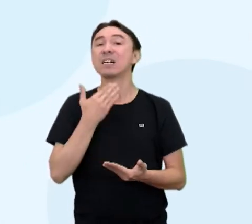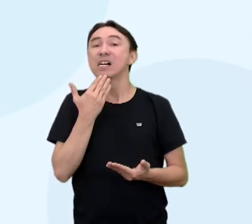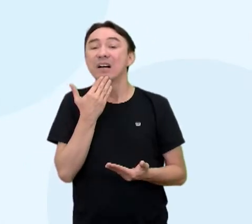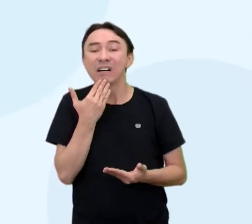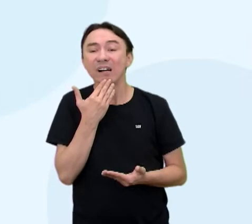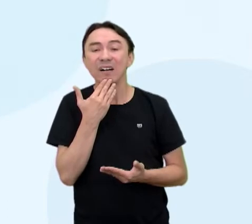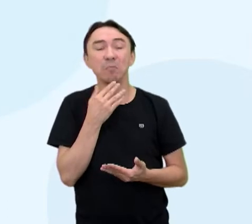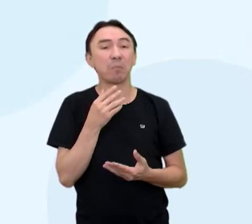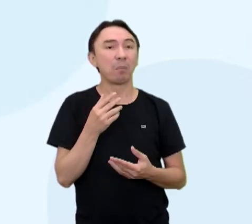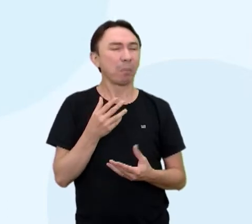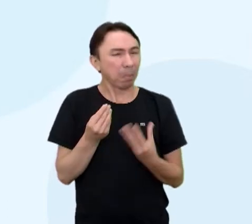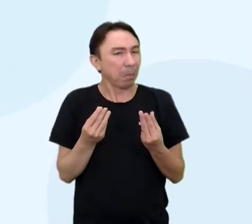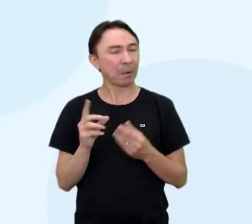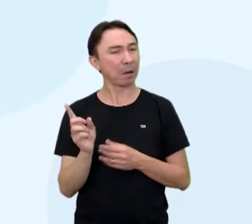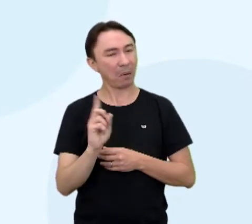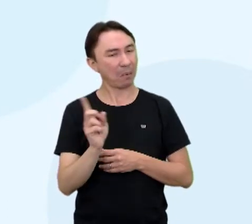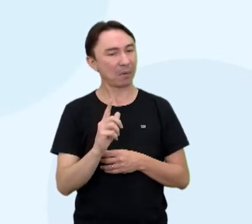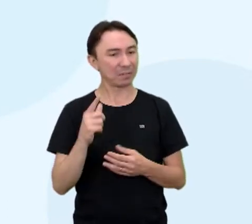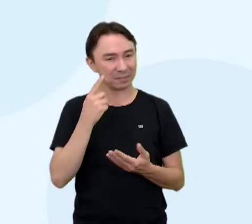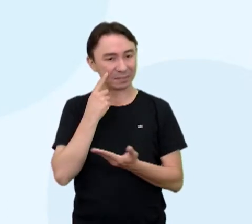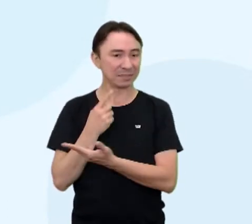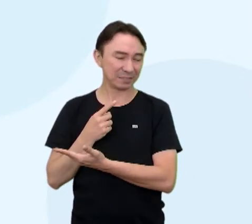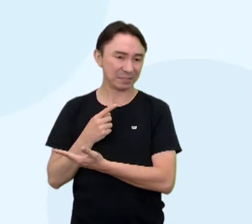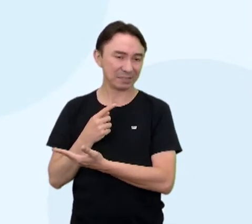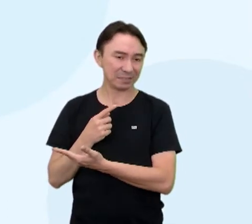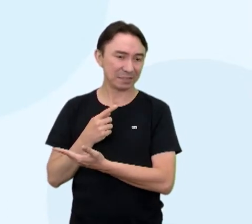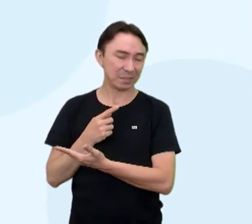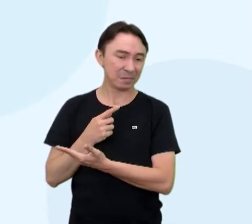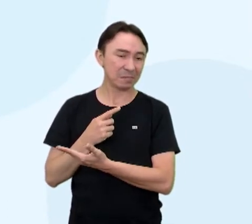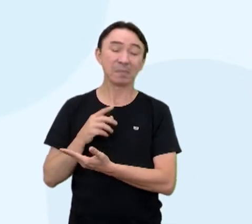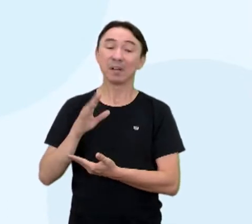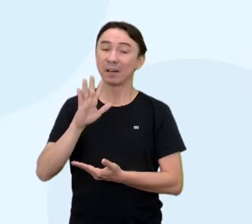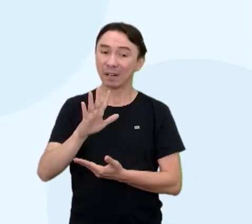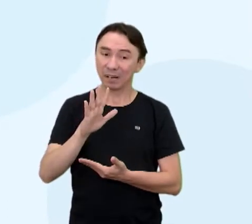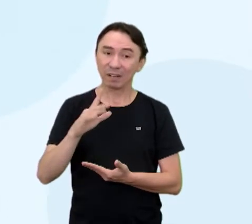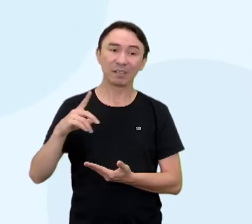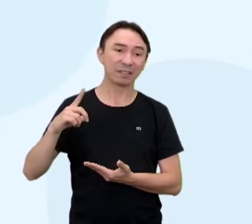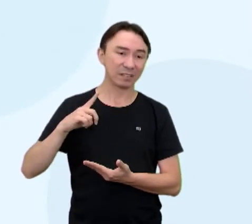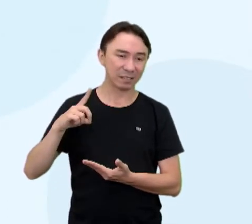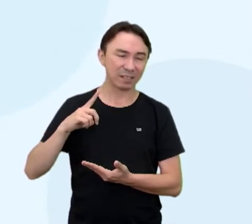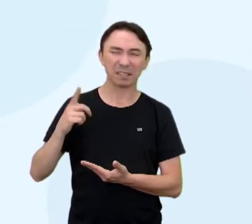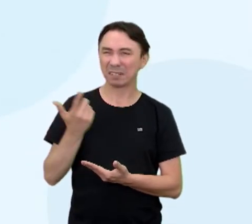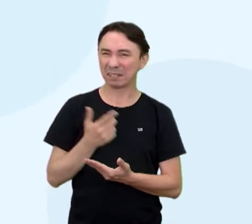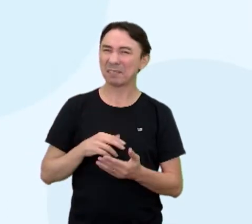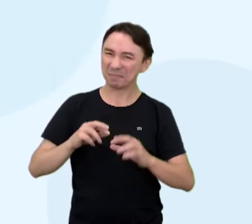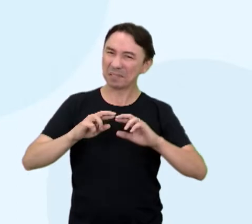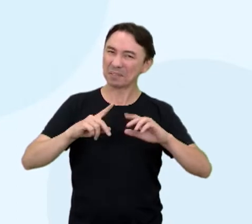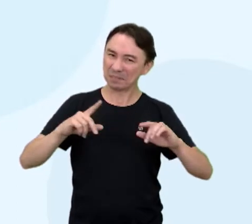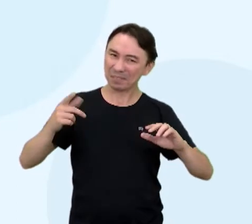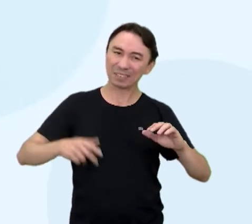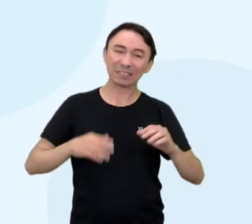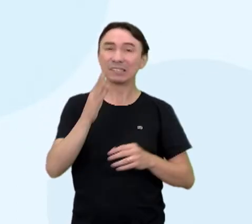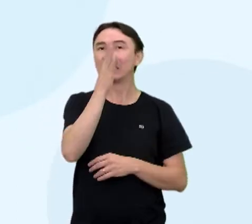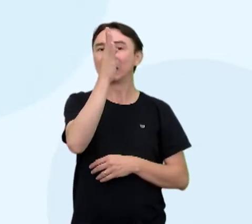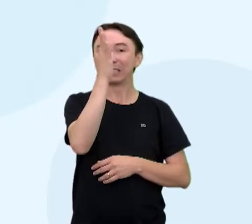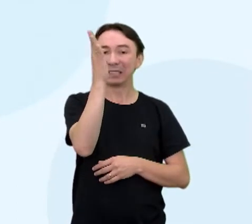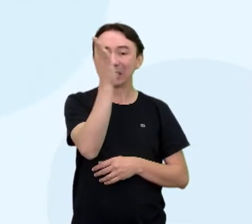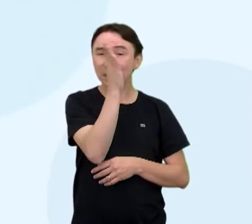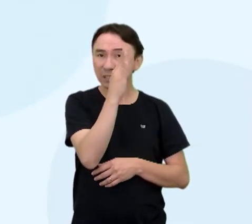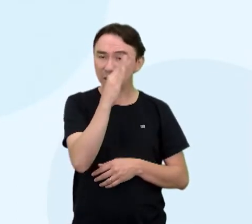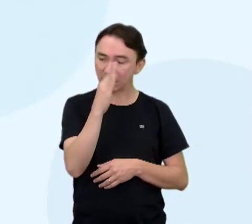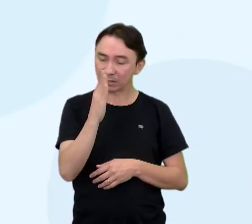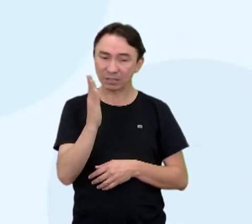Então, as cadeias continentais elas têm deformações, principalmente também por processos erosivos, né, mas isso não